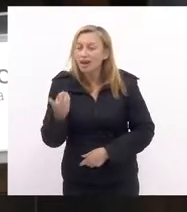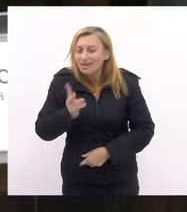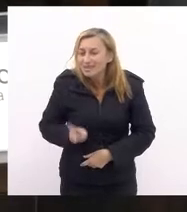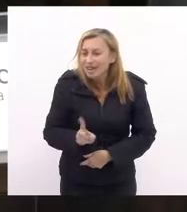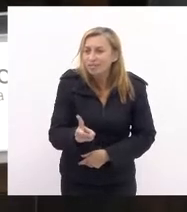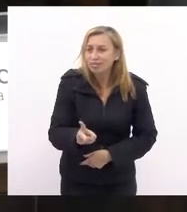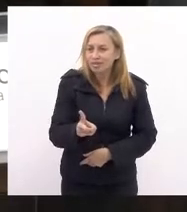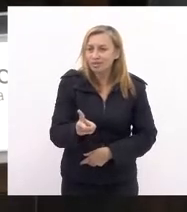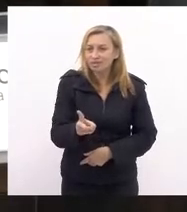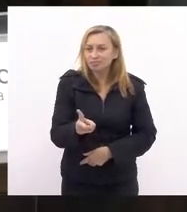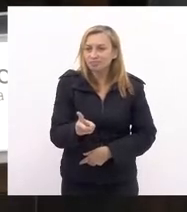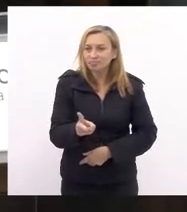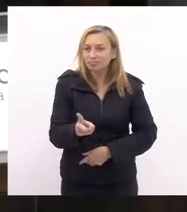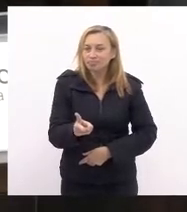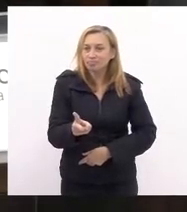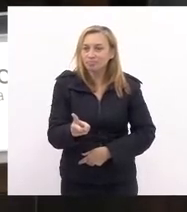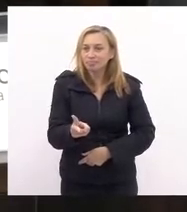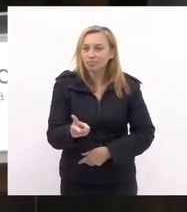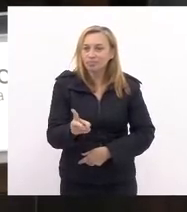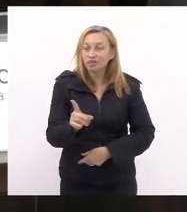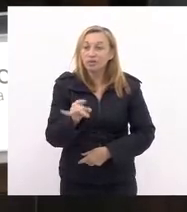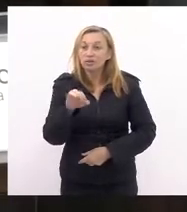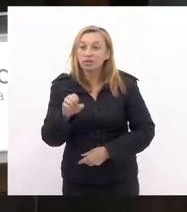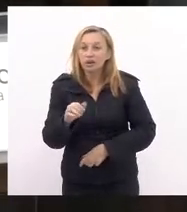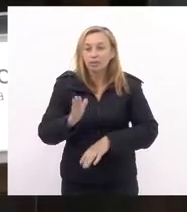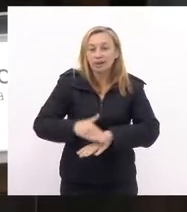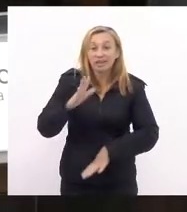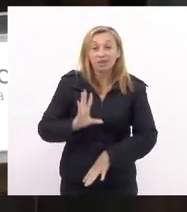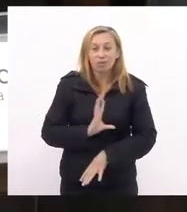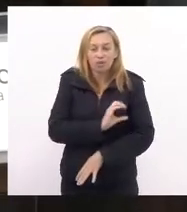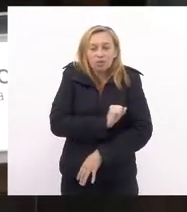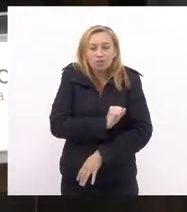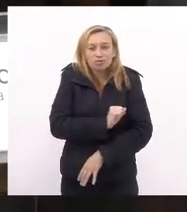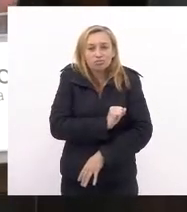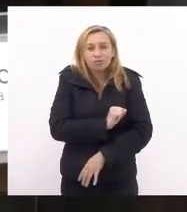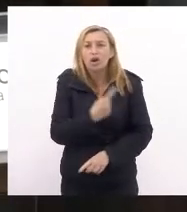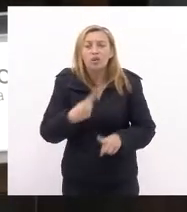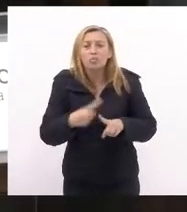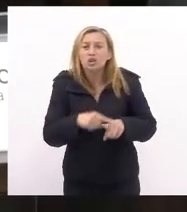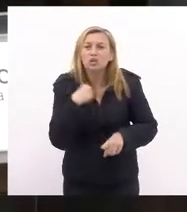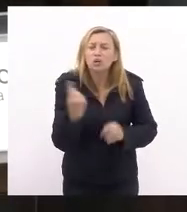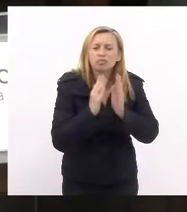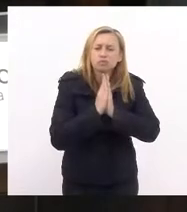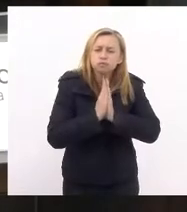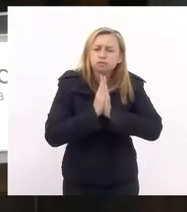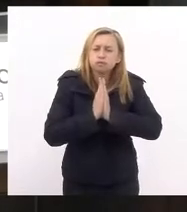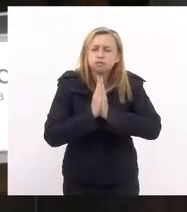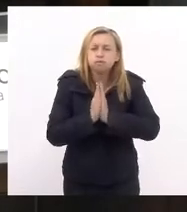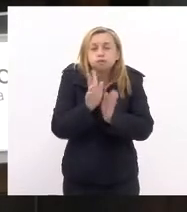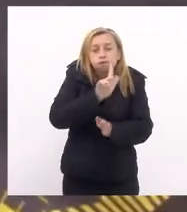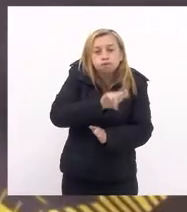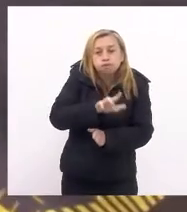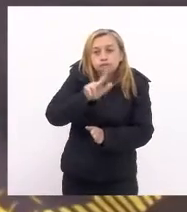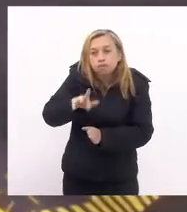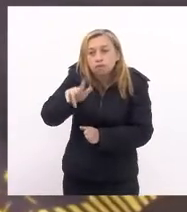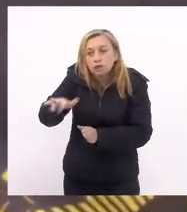sempre o dogma maior, que é o amor. Porque nós rezamos de formas